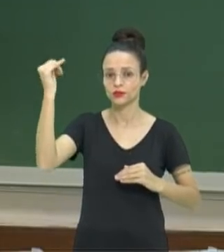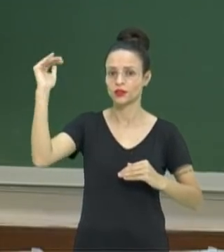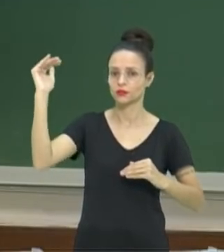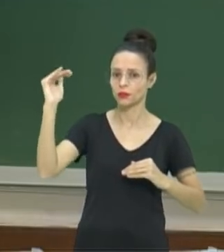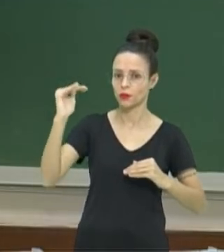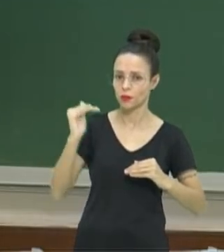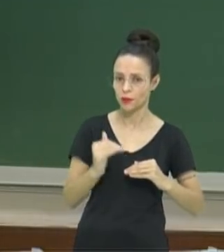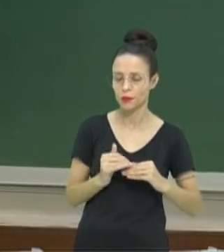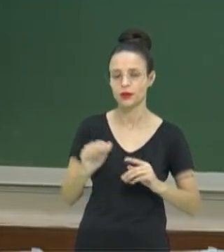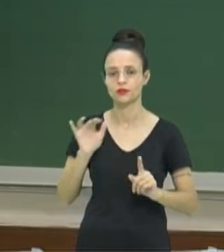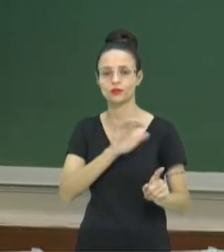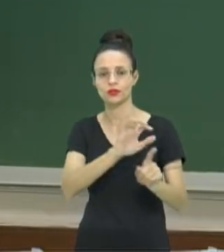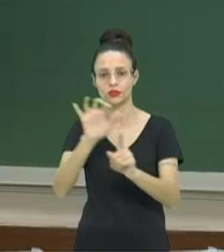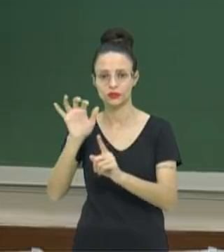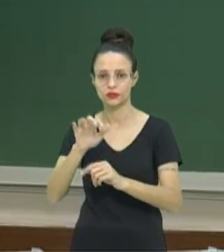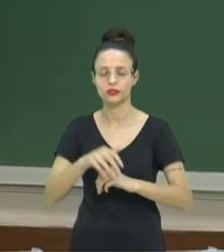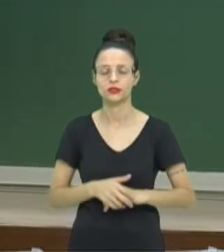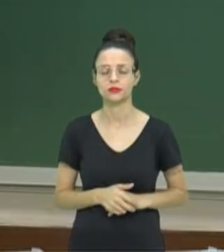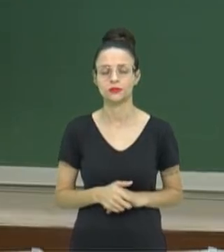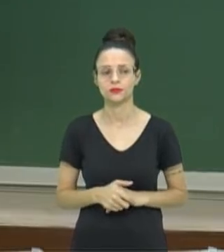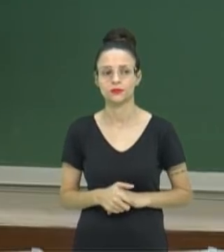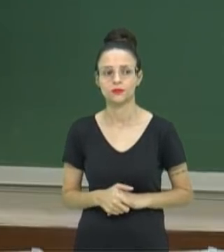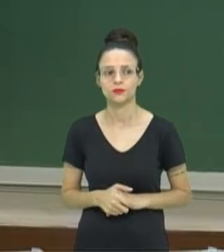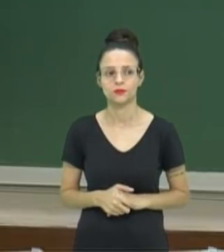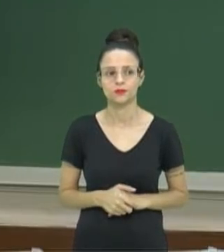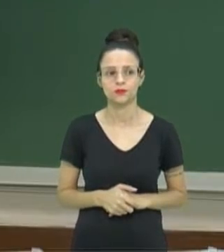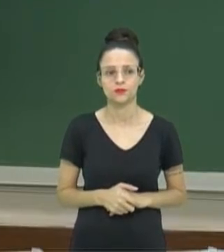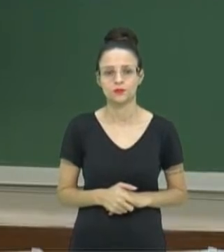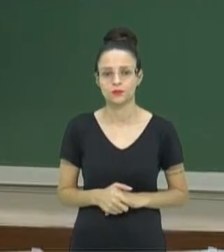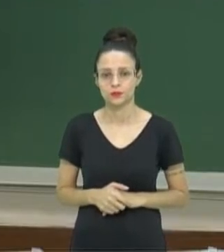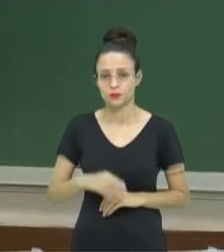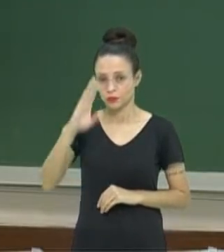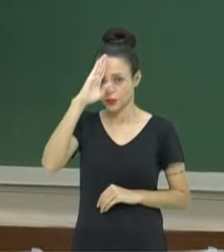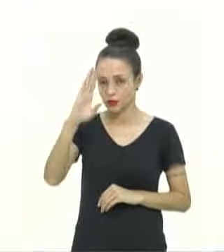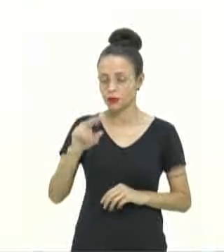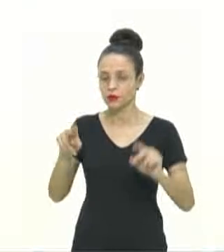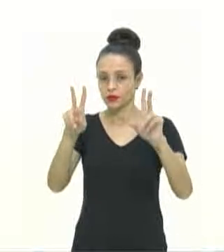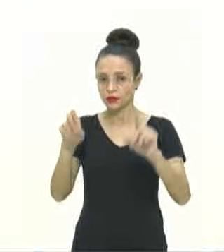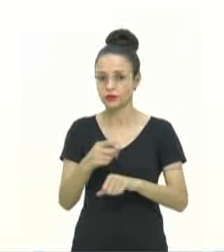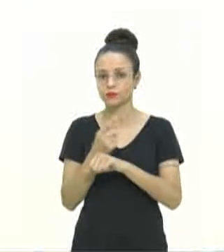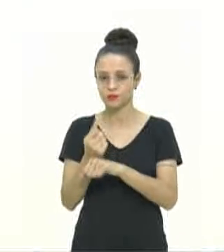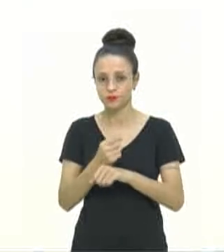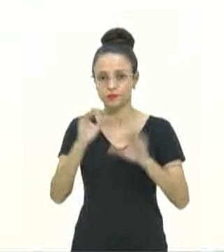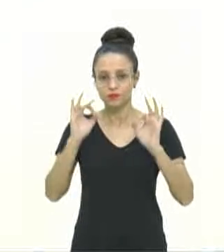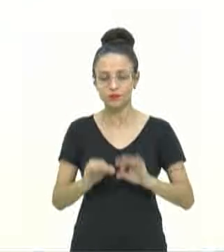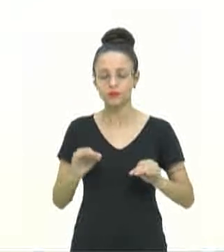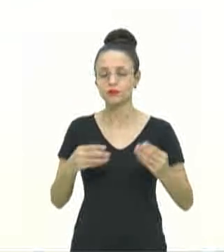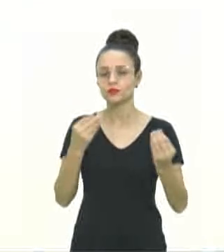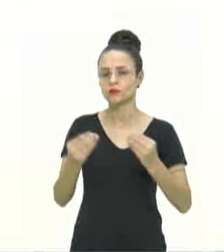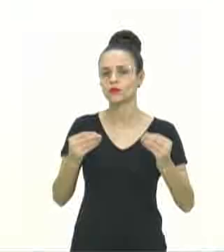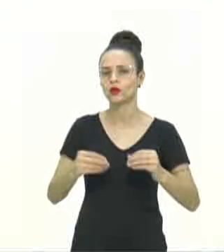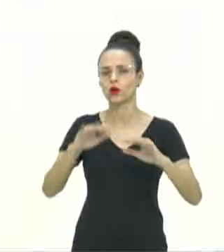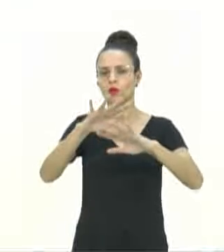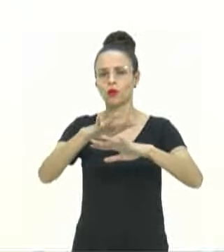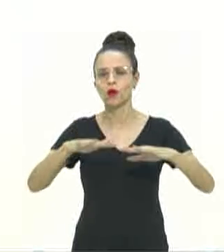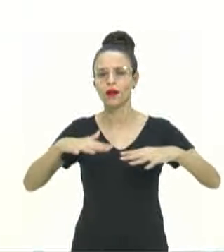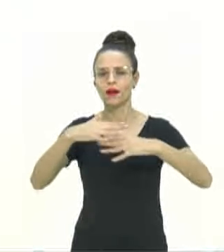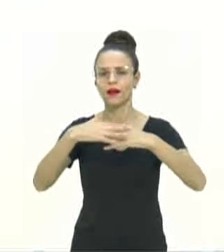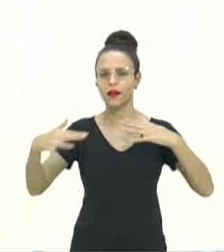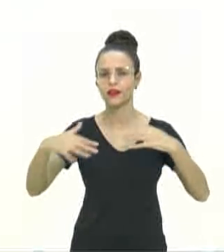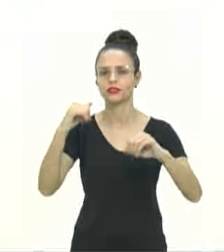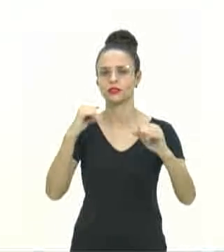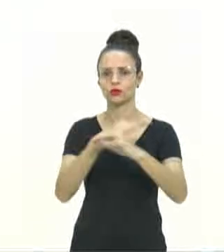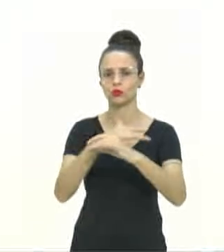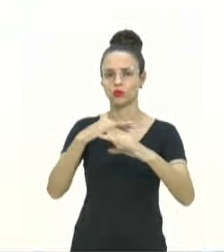de influência, principalmente nas questões econômicas, certo? As redes urbanas, como que eu defino uma rede urbana?